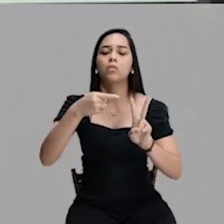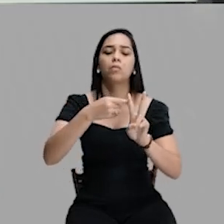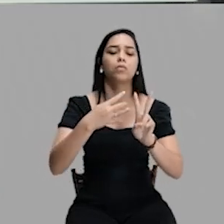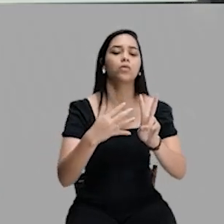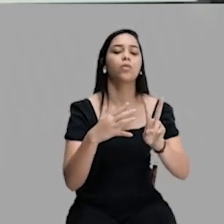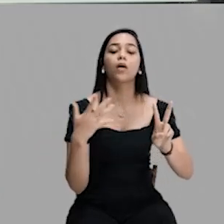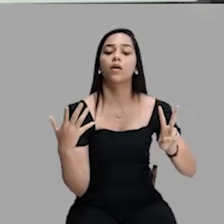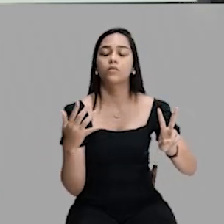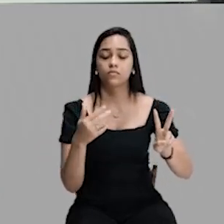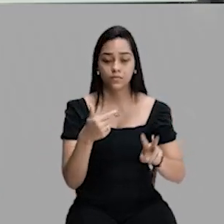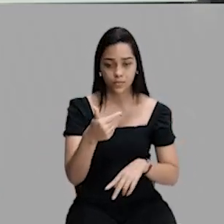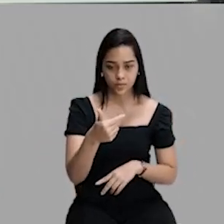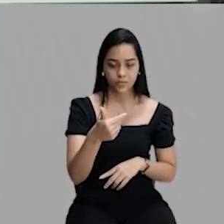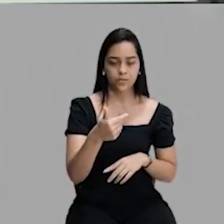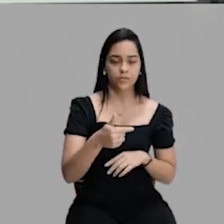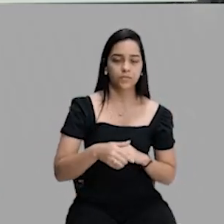2.